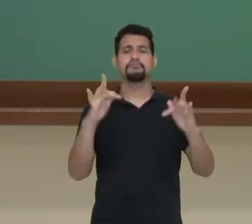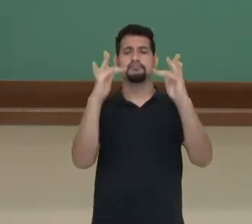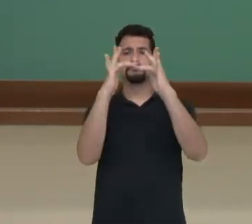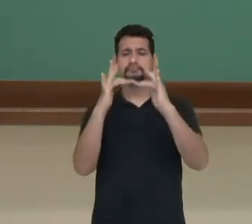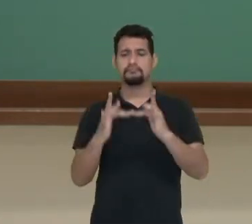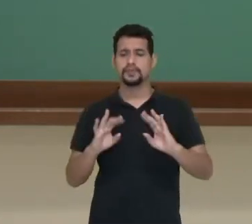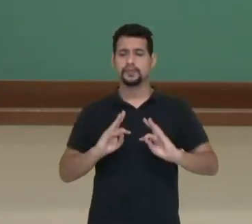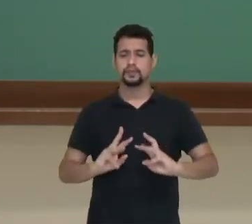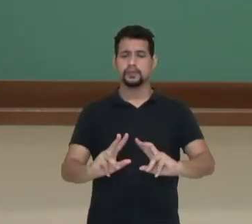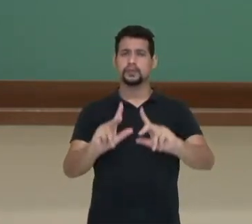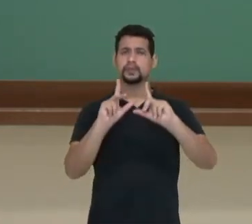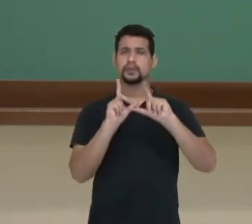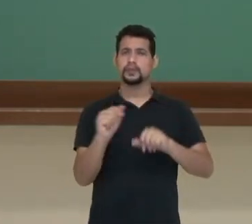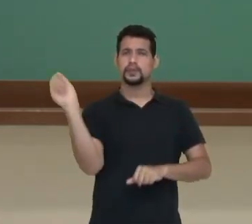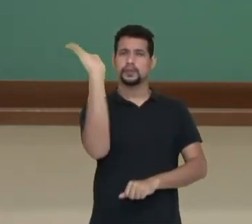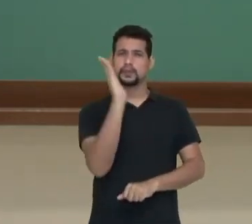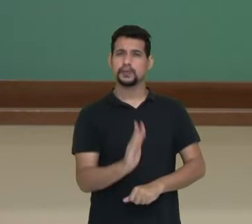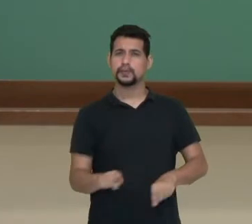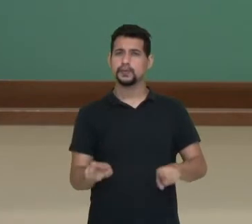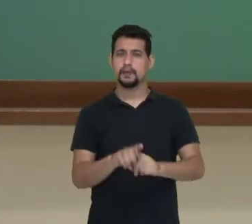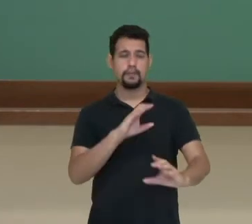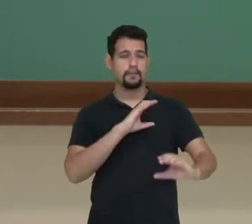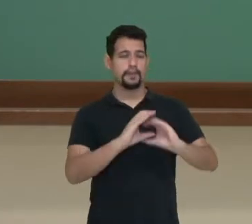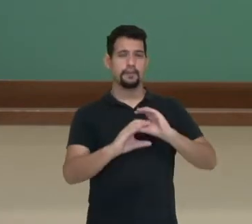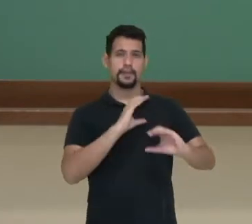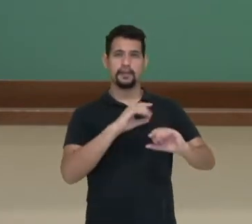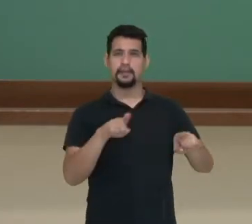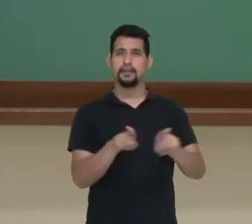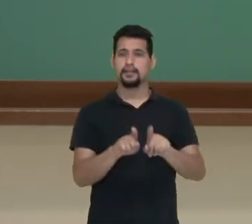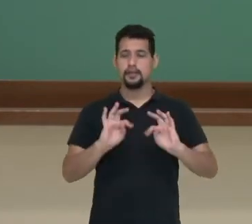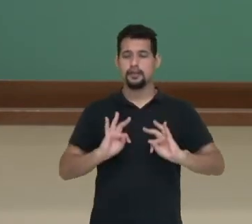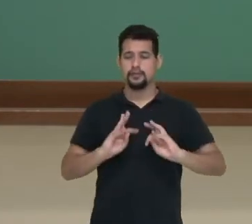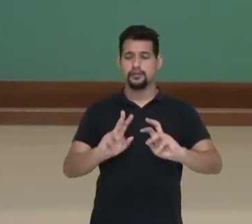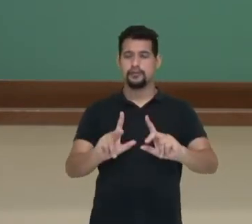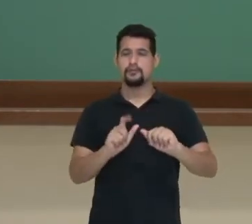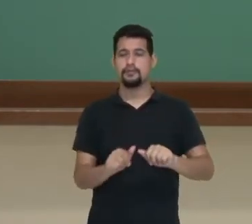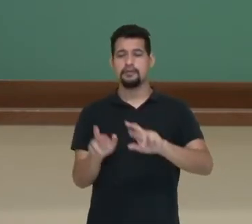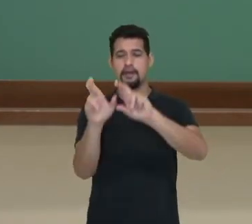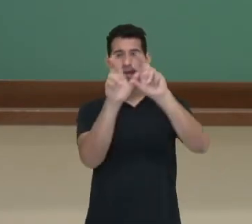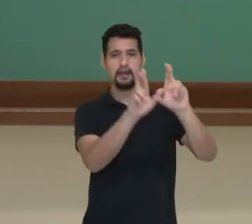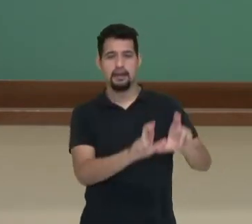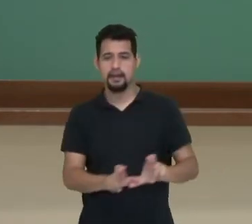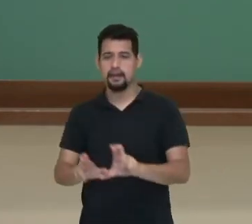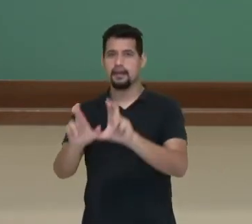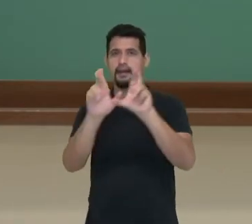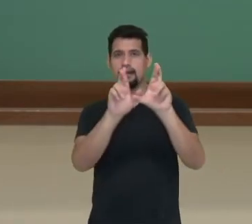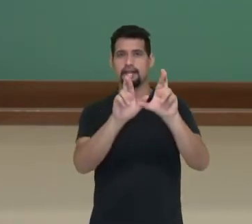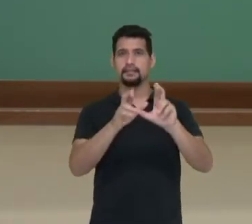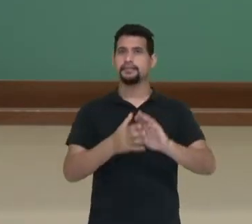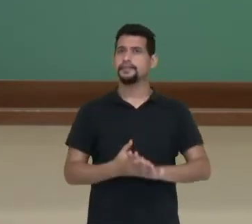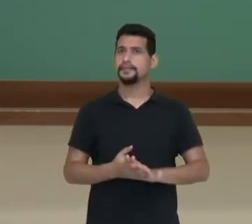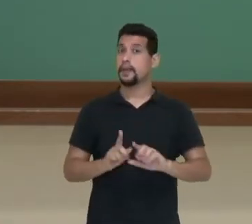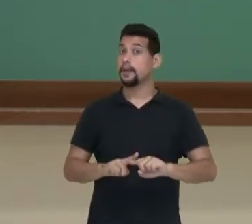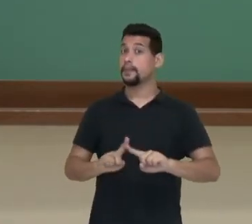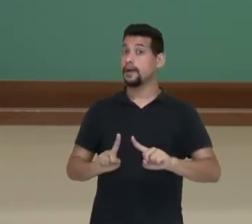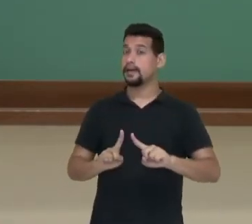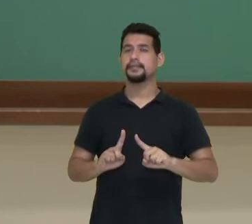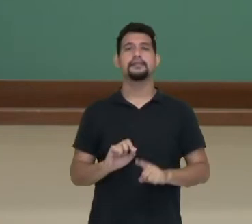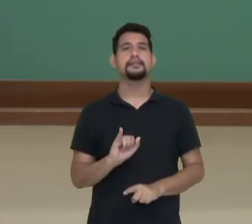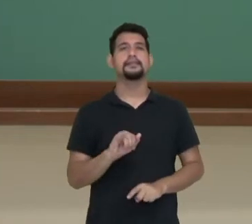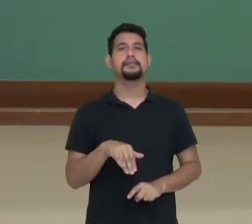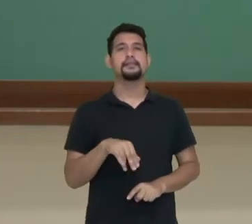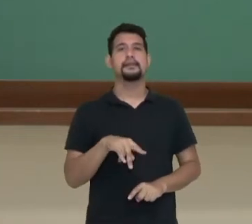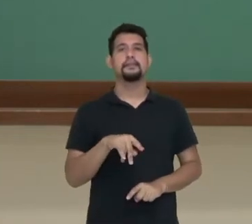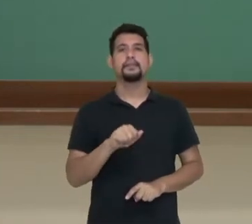todo o território brasileiro e para a devida comunicação de todas as regiões do país. Mas no período imperial